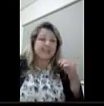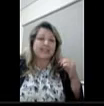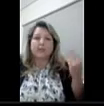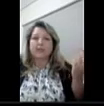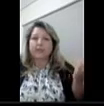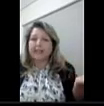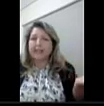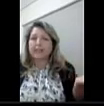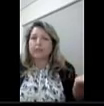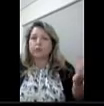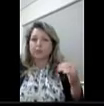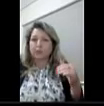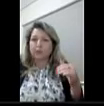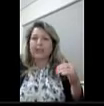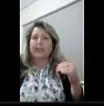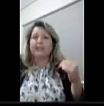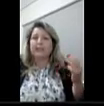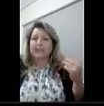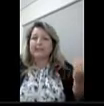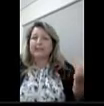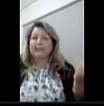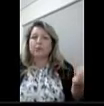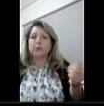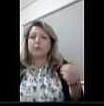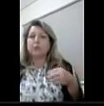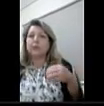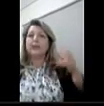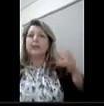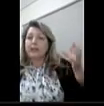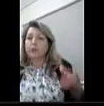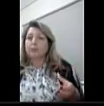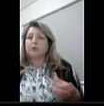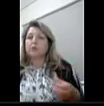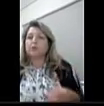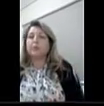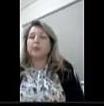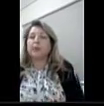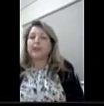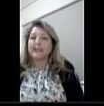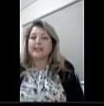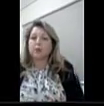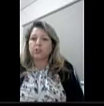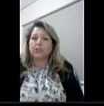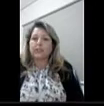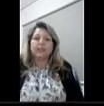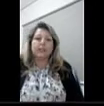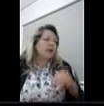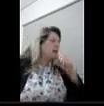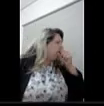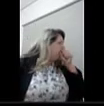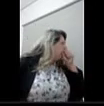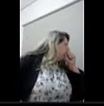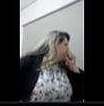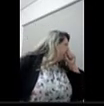às vezes, alguém vai ler junto com ele, então, isso tudo, eu posso estipular nessa rotina.